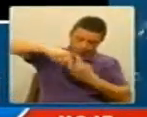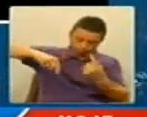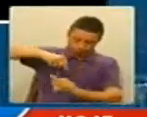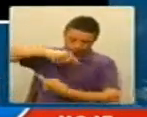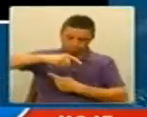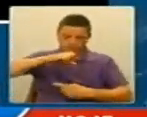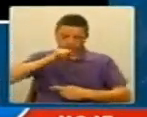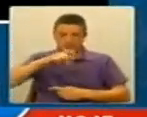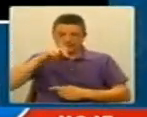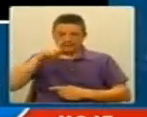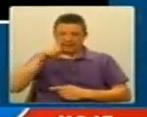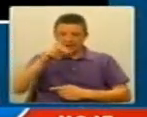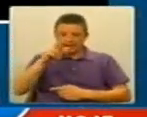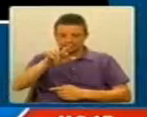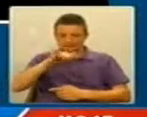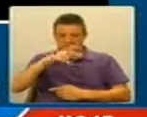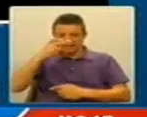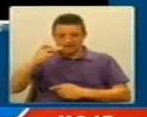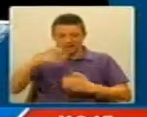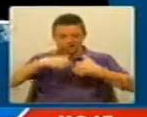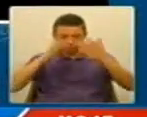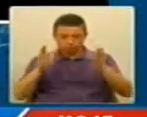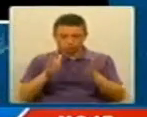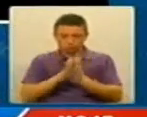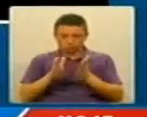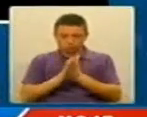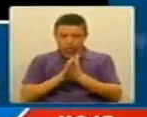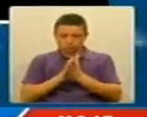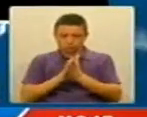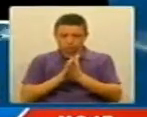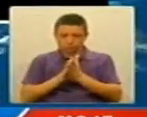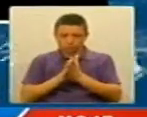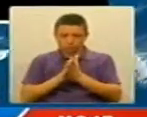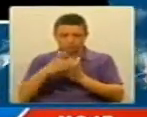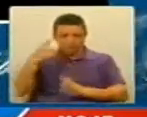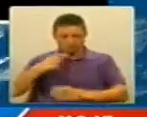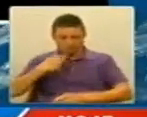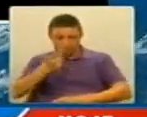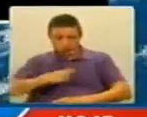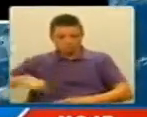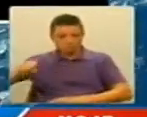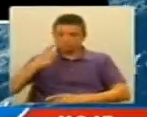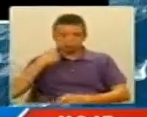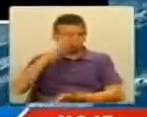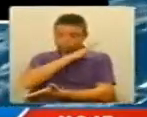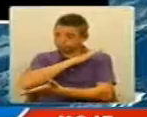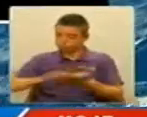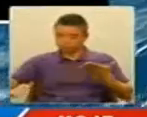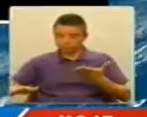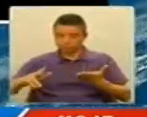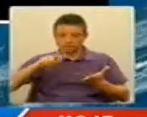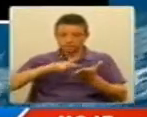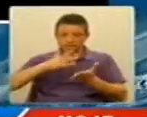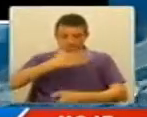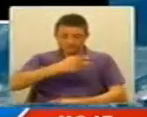E basicamente diz que há toda uma enorme quantidade de matéria que nós não conhecemos. Desde a década de 30